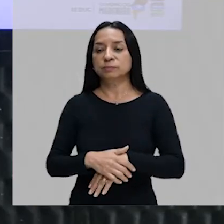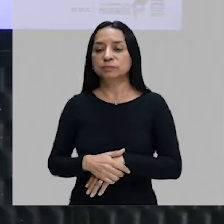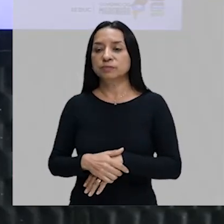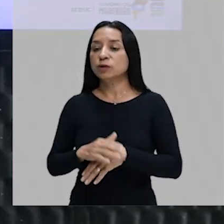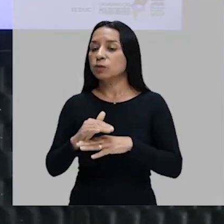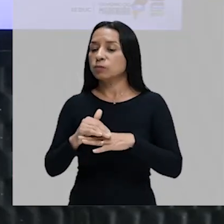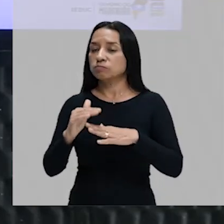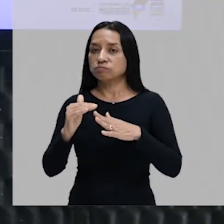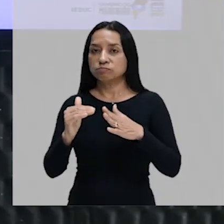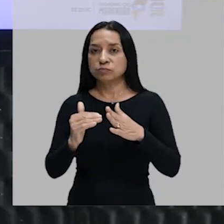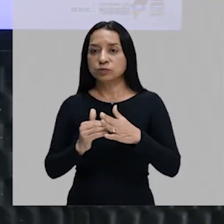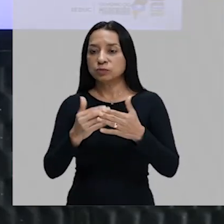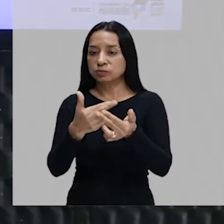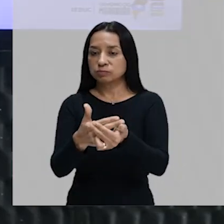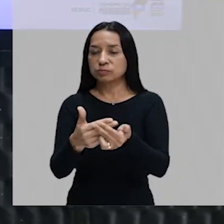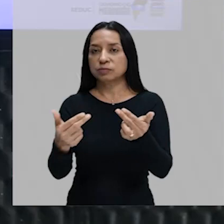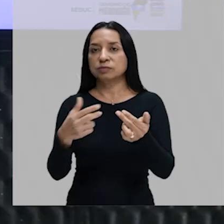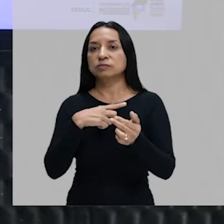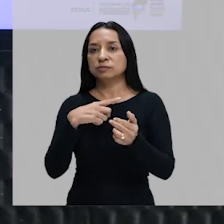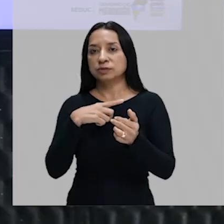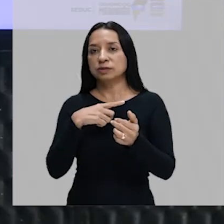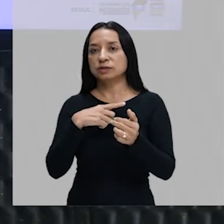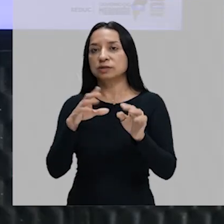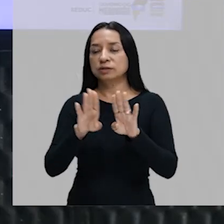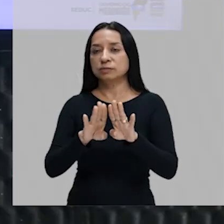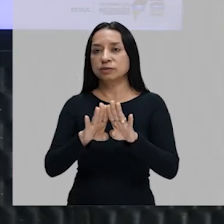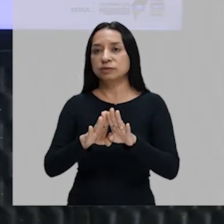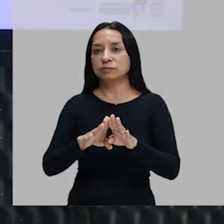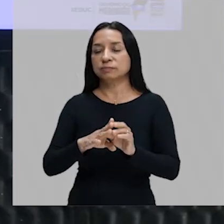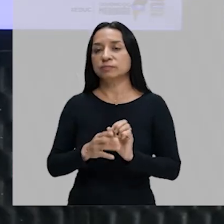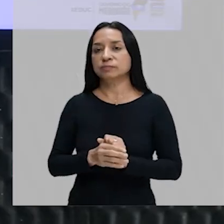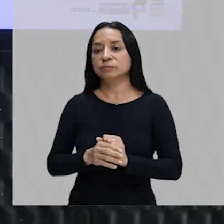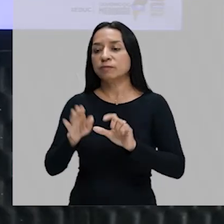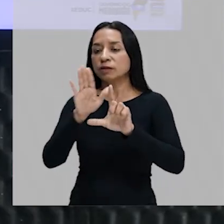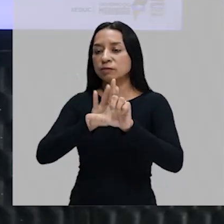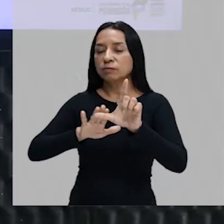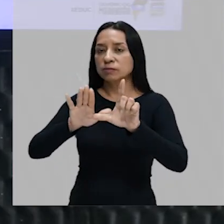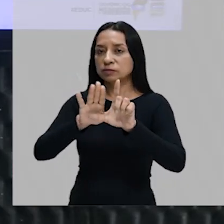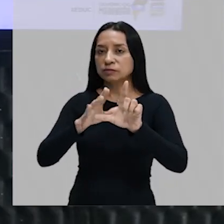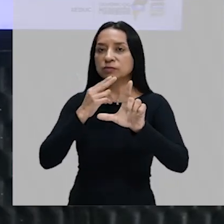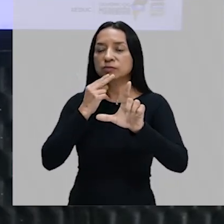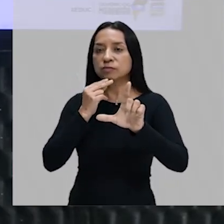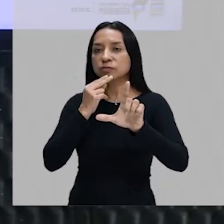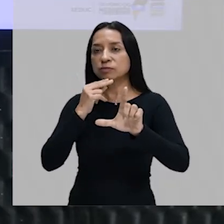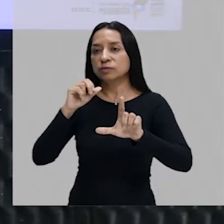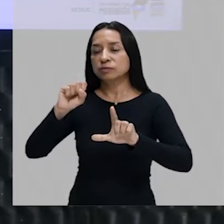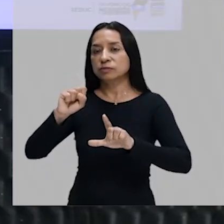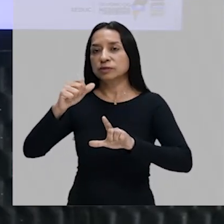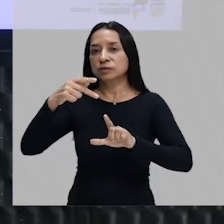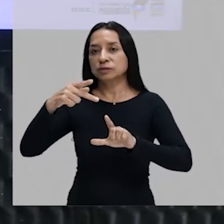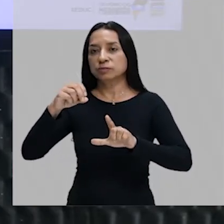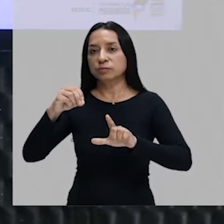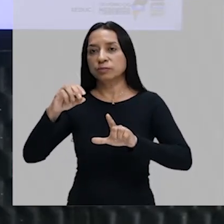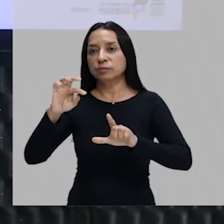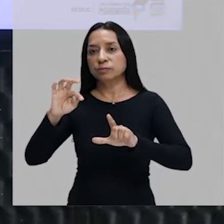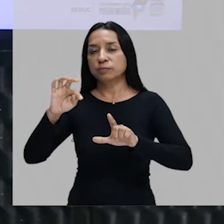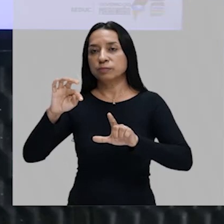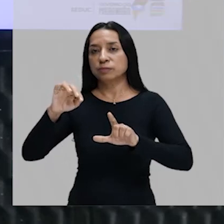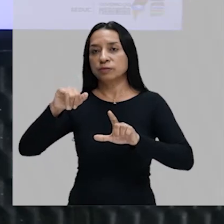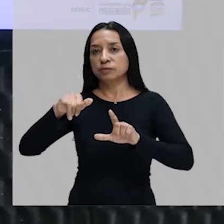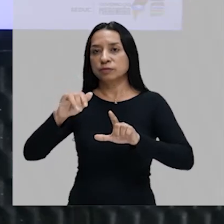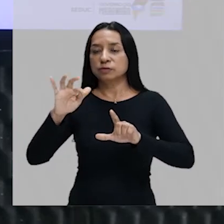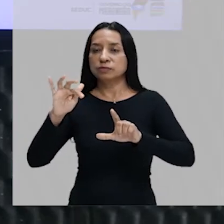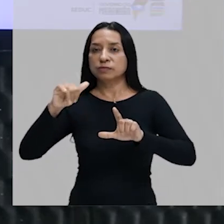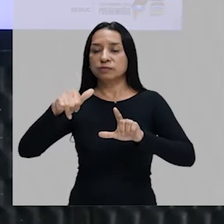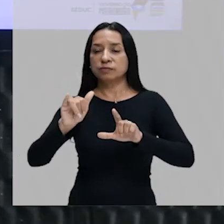você também conta com a plataforma do Spotify, pois é, podcasts disponíveis para vocês de todo